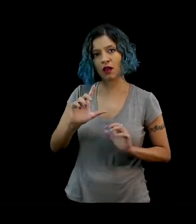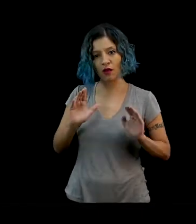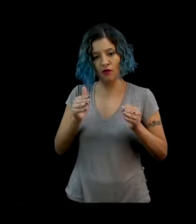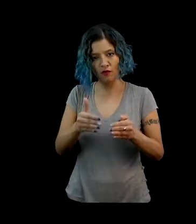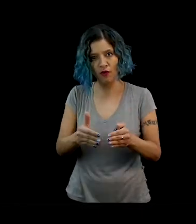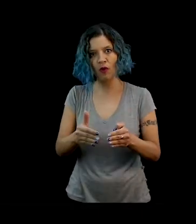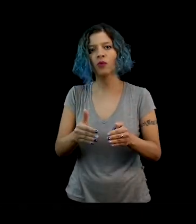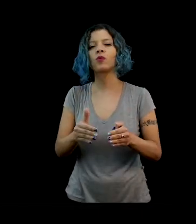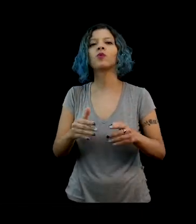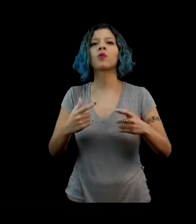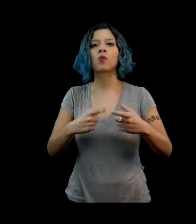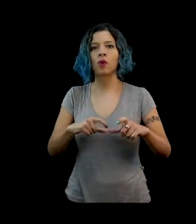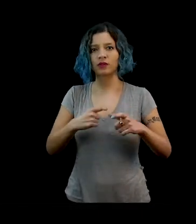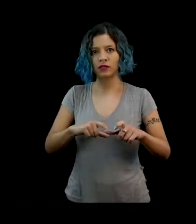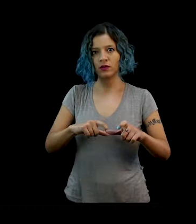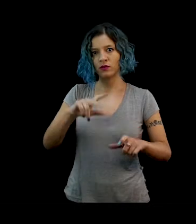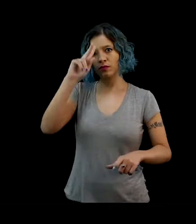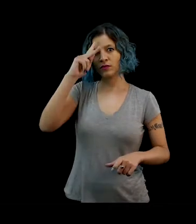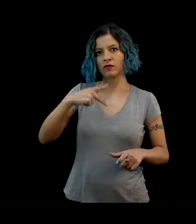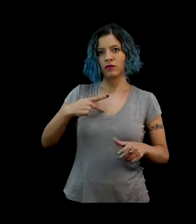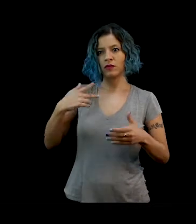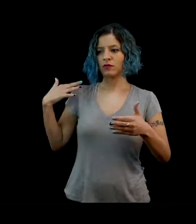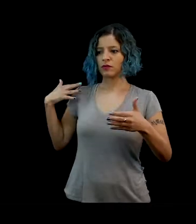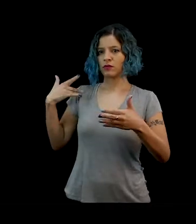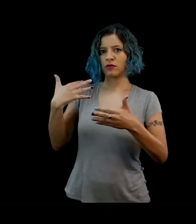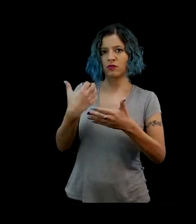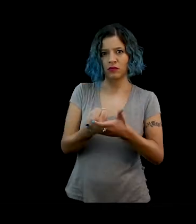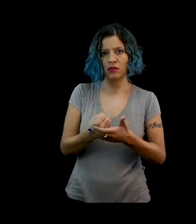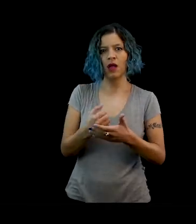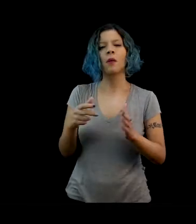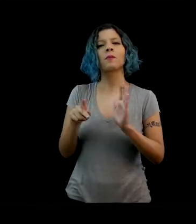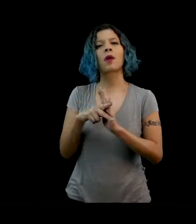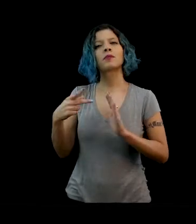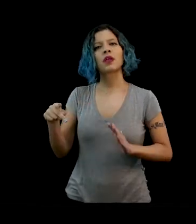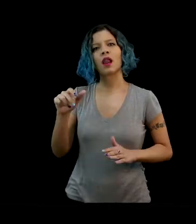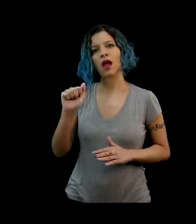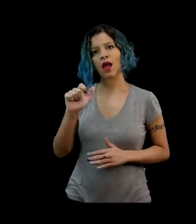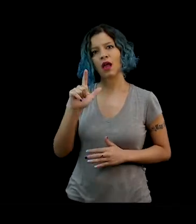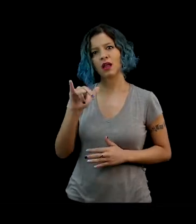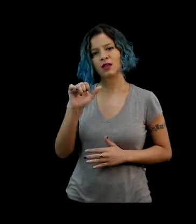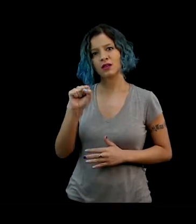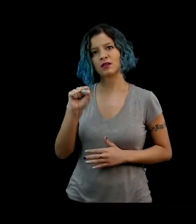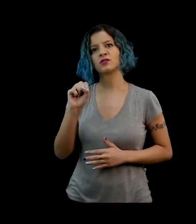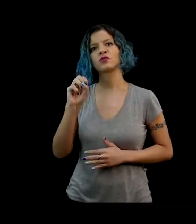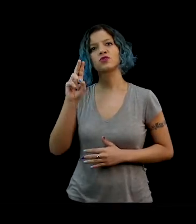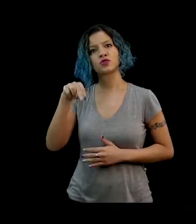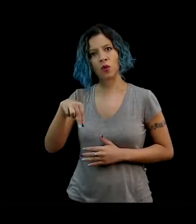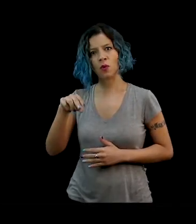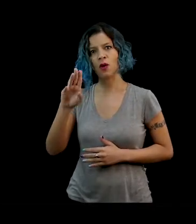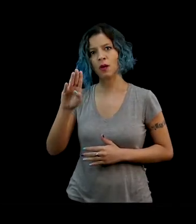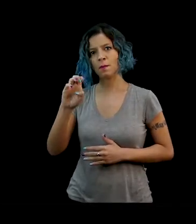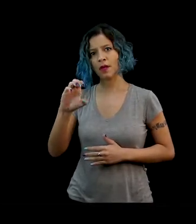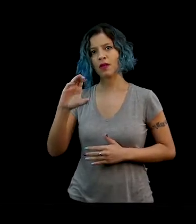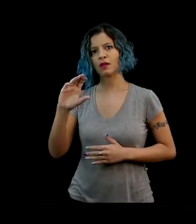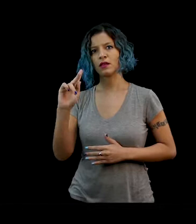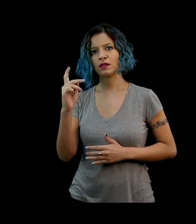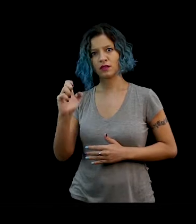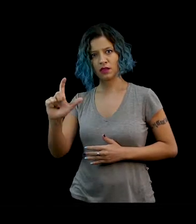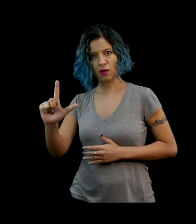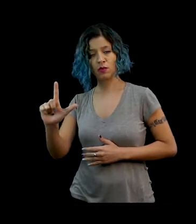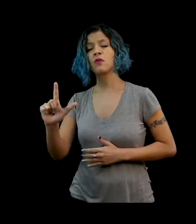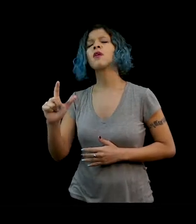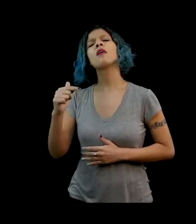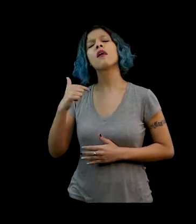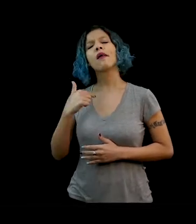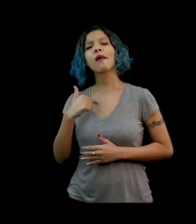nos quadrinhos autobiográficos da eles são Beck dão e eu cheguei um ponto do meu da minha Carrera que eu não queria mais trabalhar